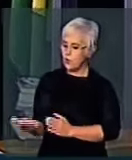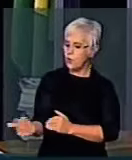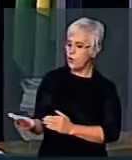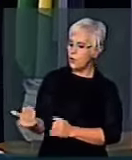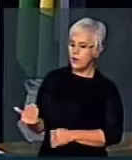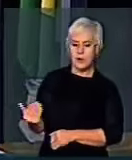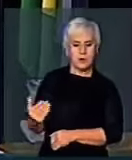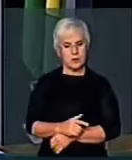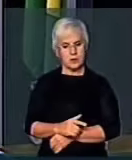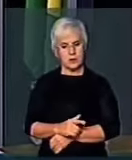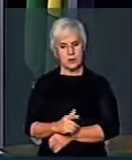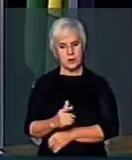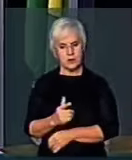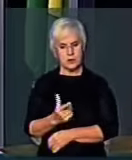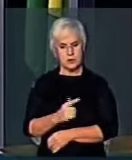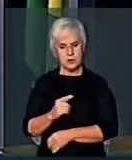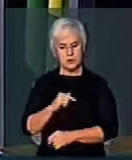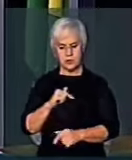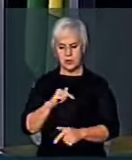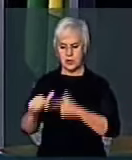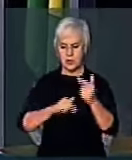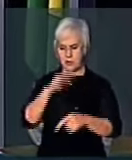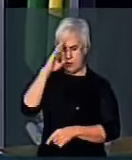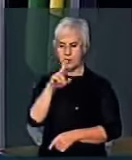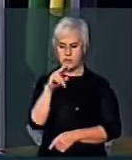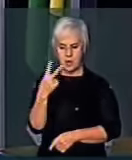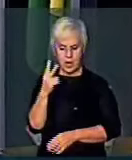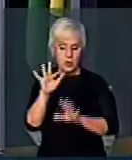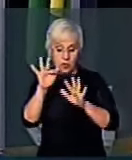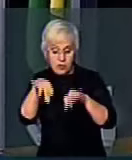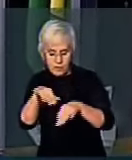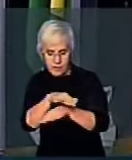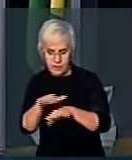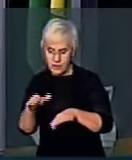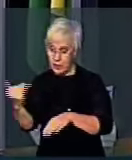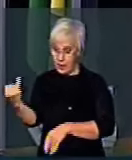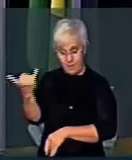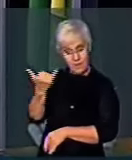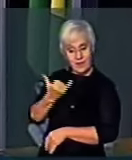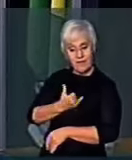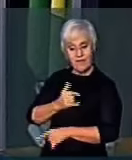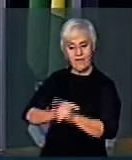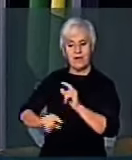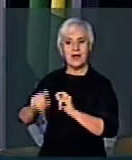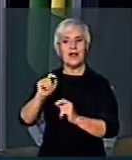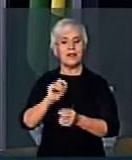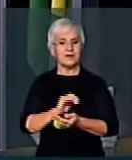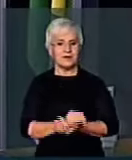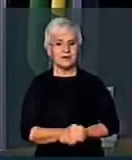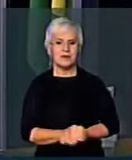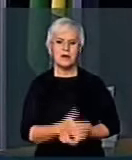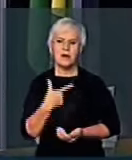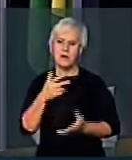tinha acabado de prestar o serviço militar como tenente R2. Realmente, o que ele me relatou, eu quero falar aqui, eu